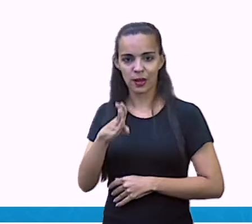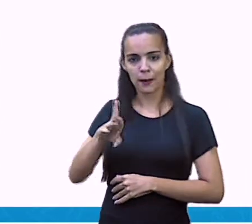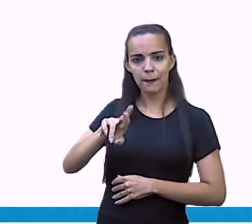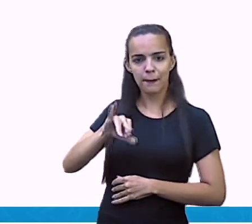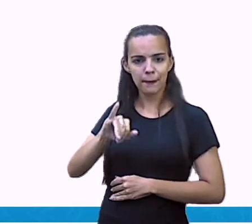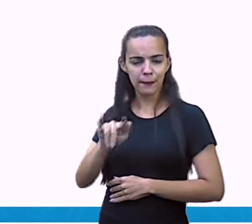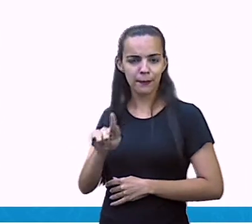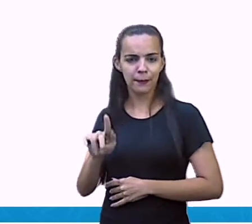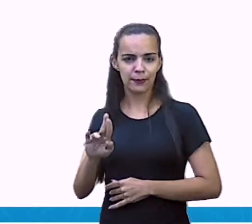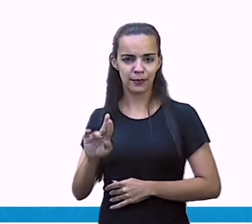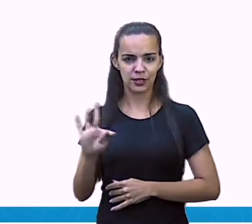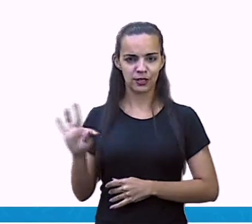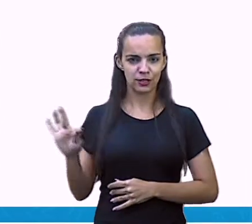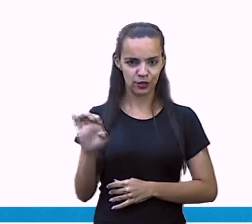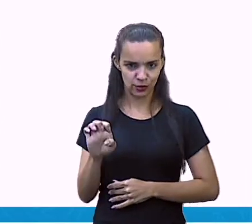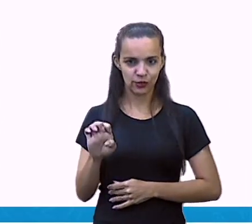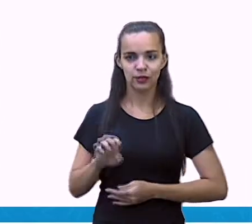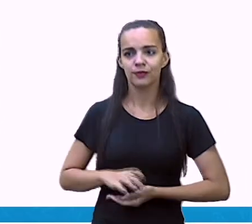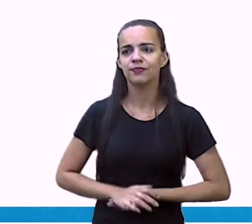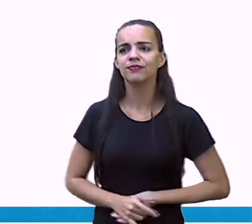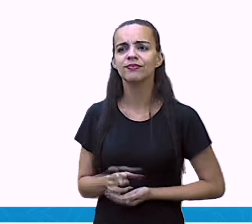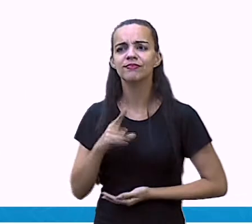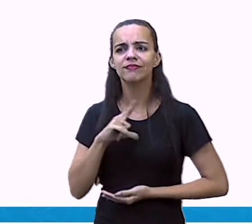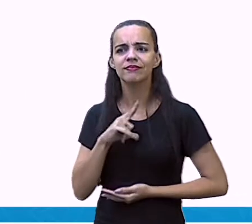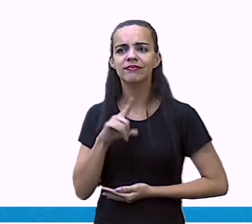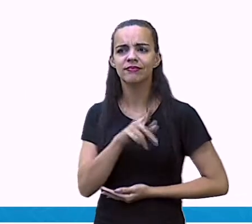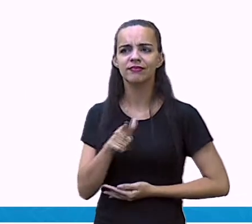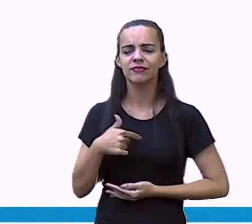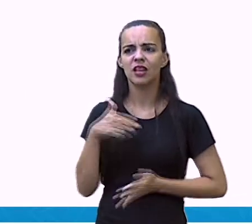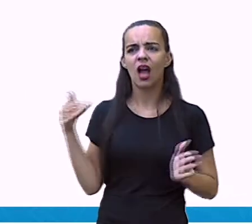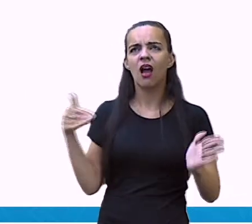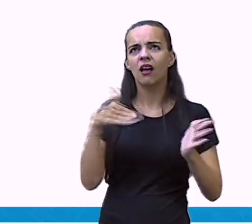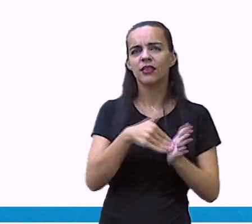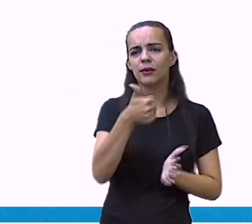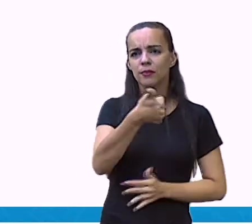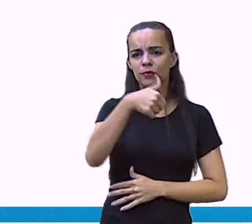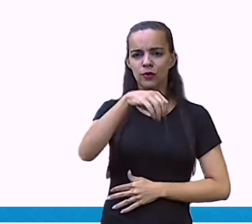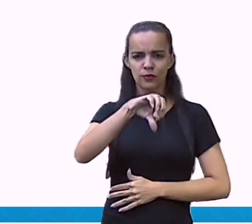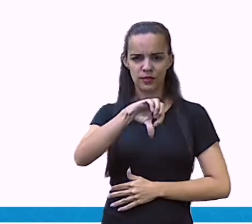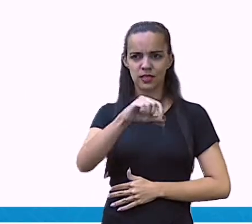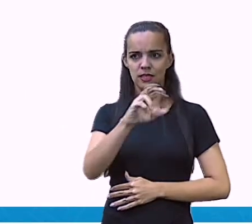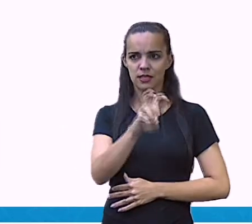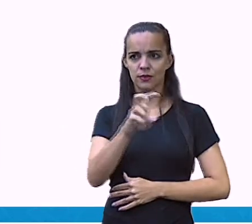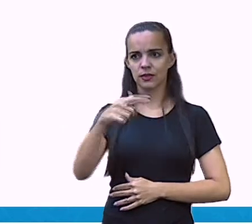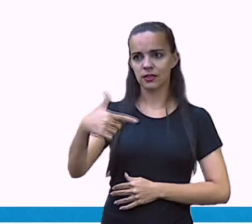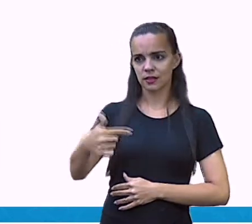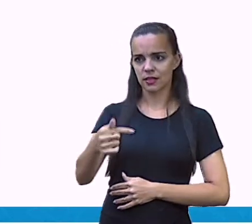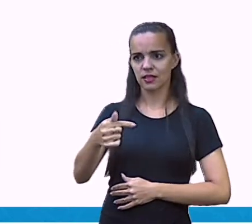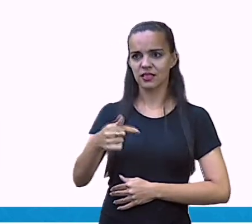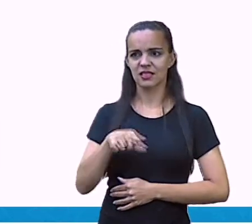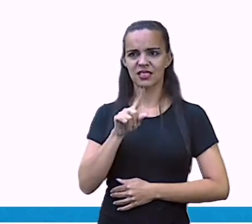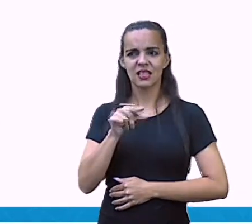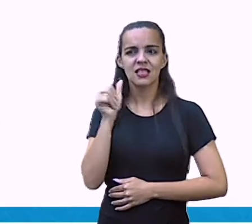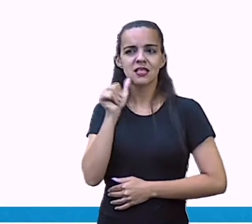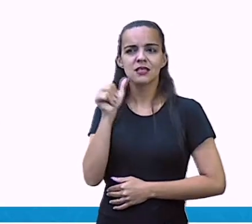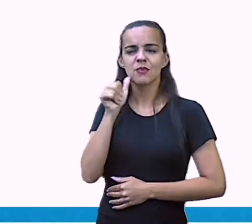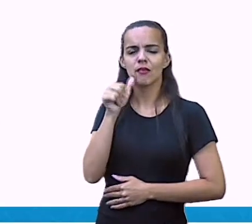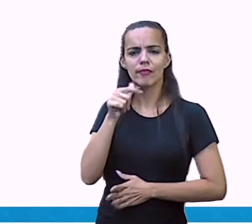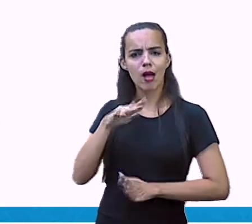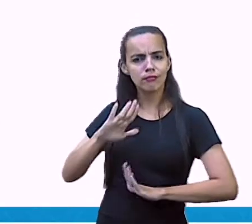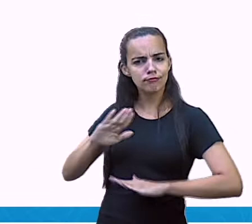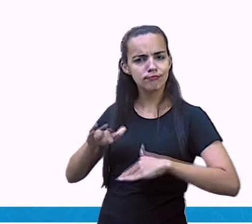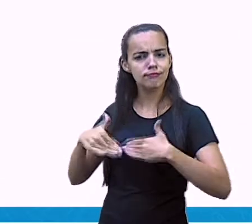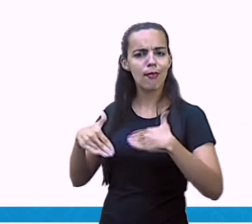ou Brigitte Bardot, né, italiana, até 1957. Note que a mulher está cada vez